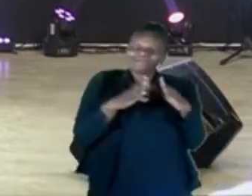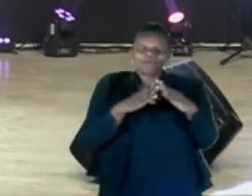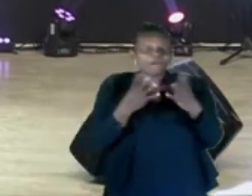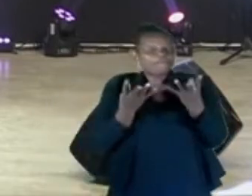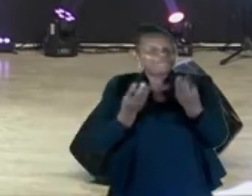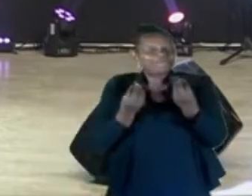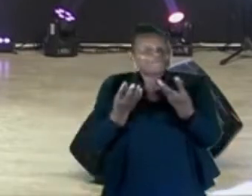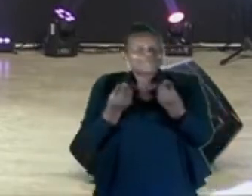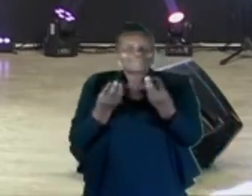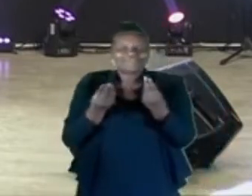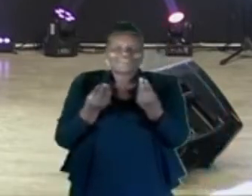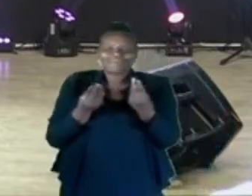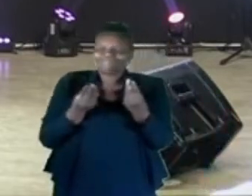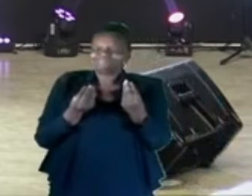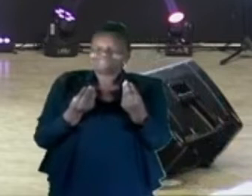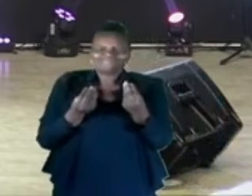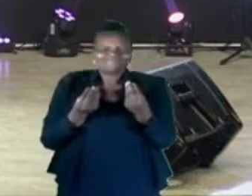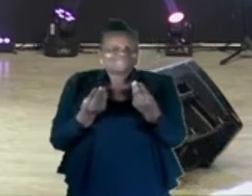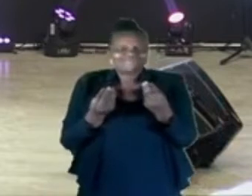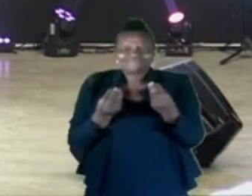muita coisa entrou.